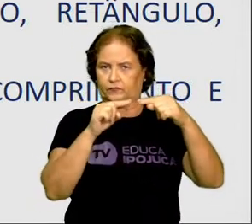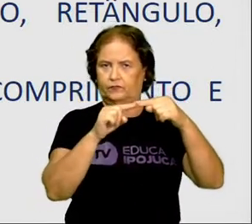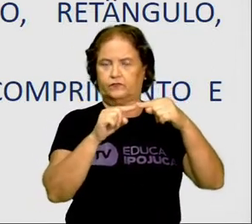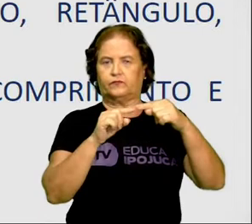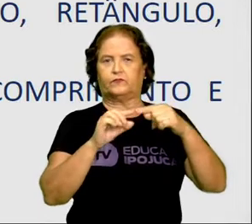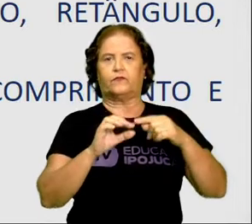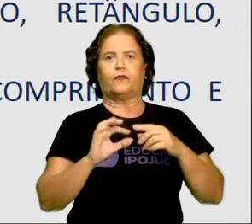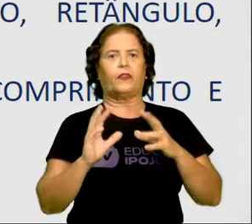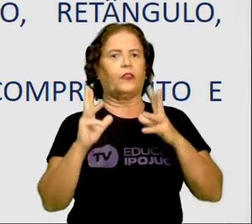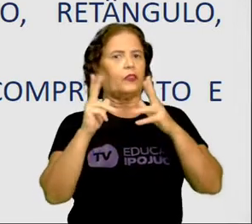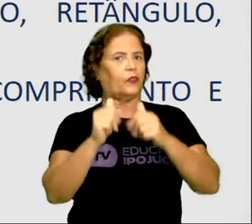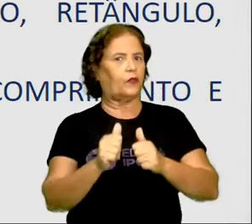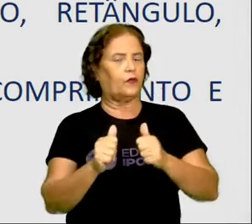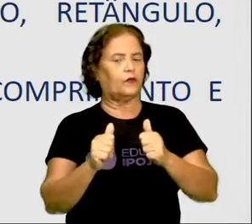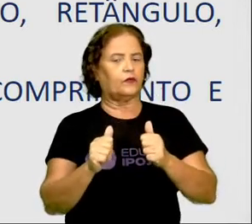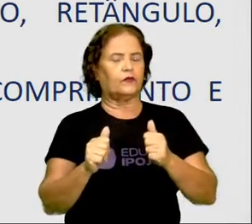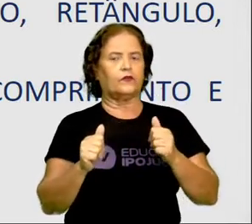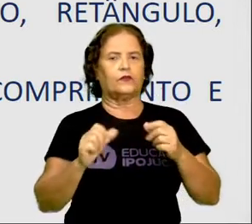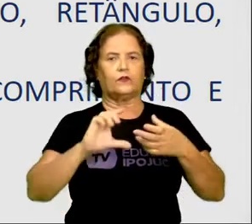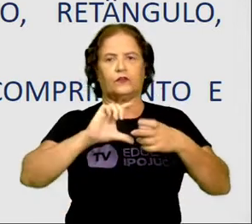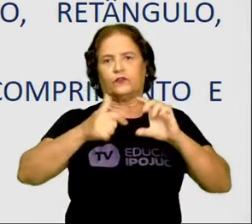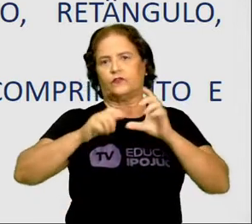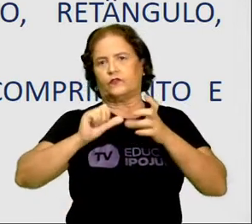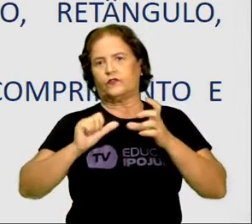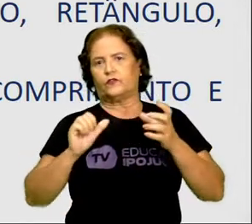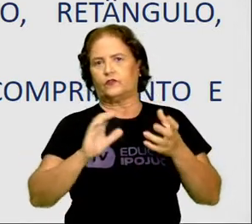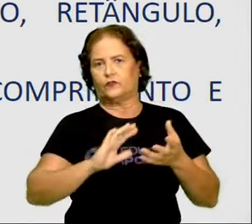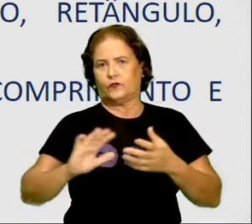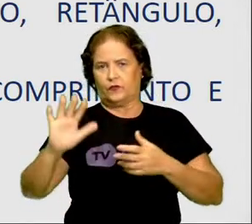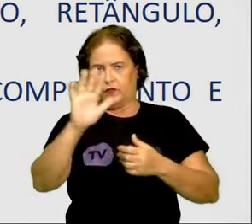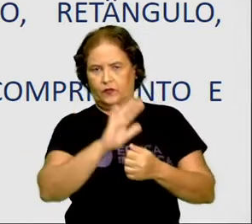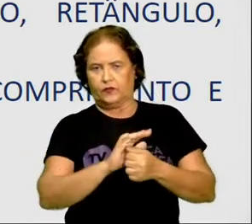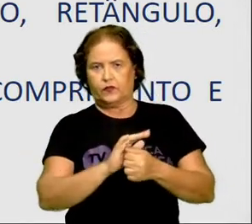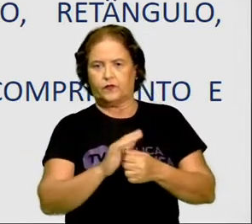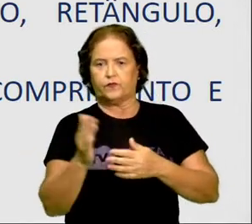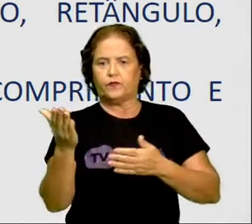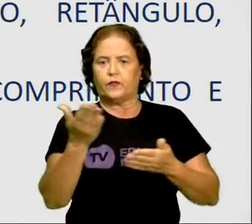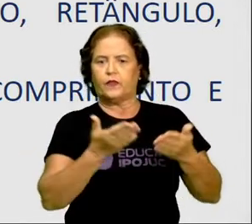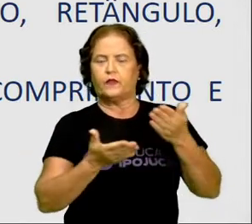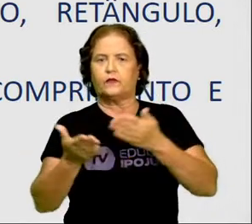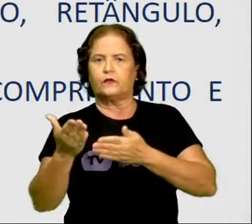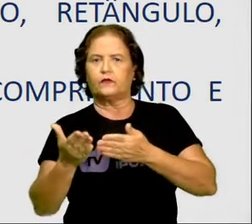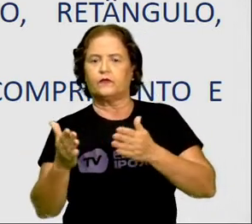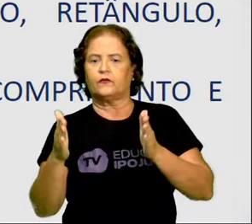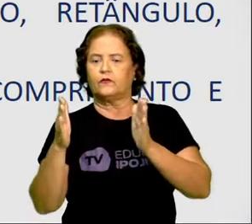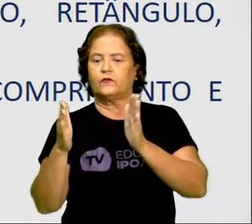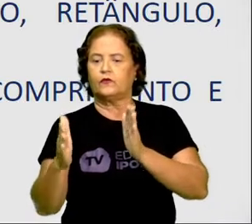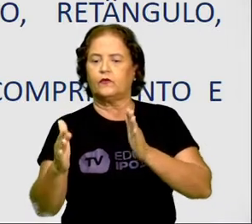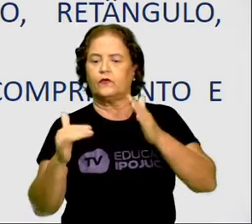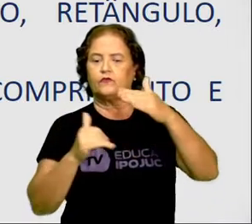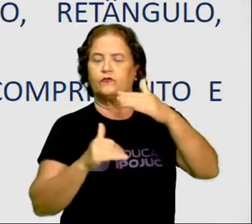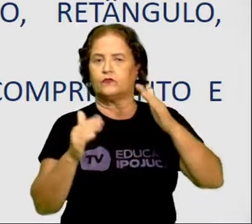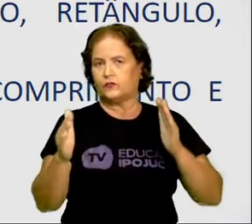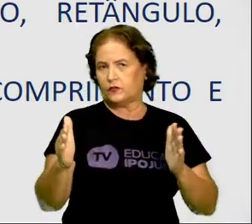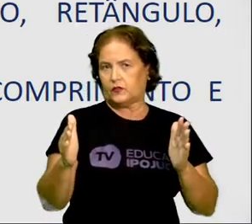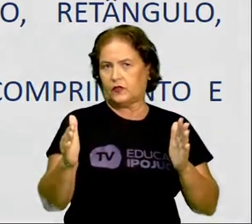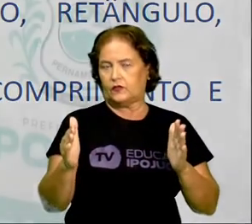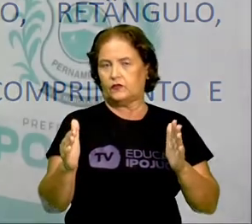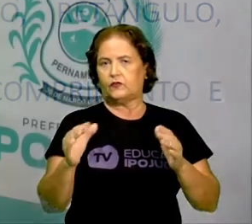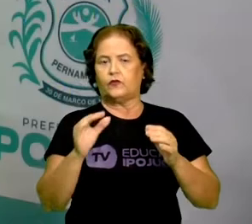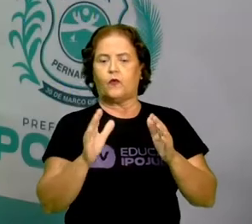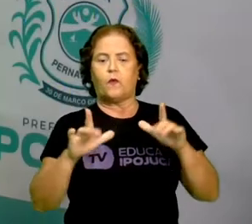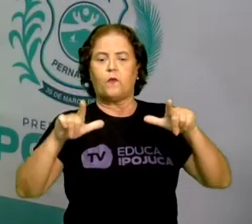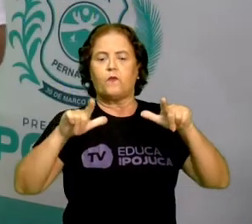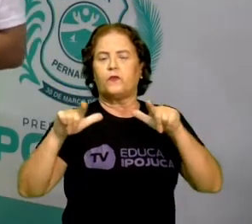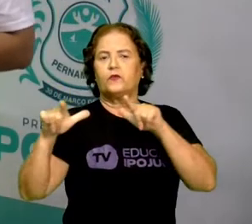paralelogramo, relacionando seus lados, quantidade, posições, comprimento e vértice.